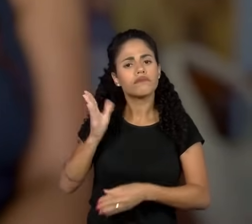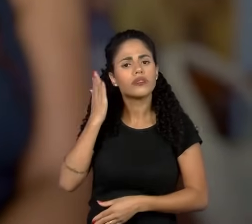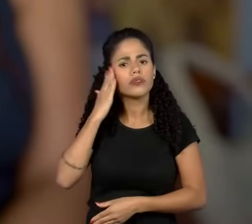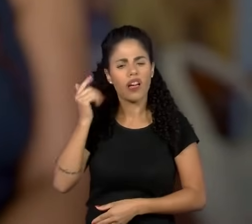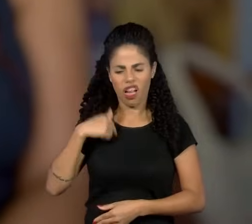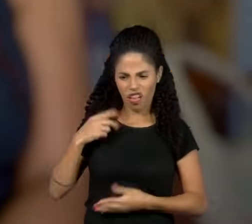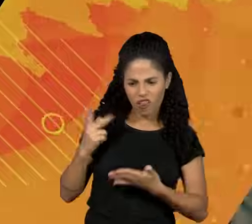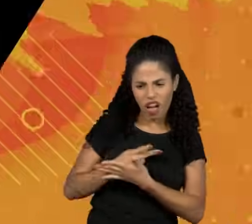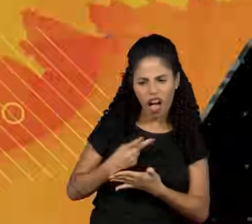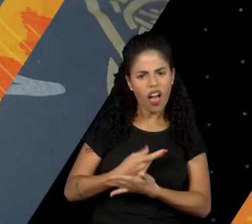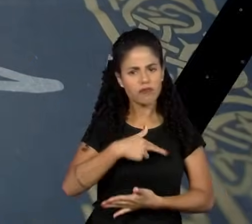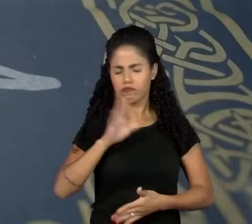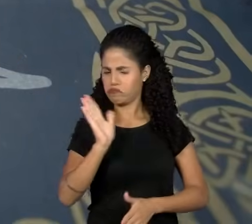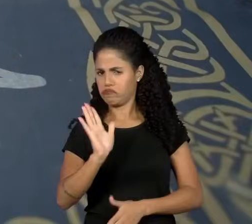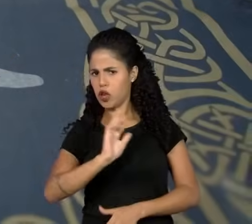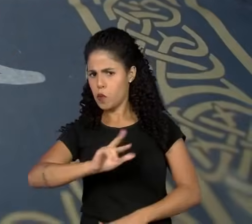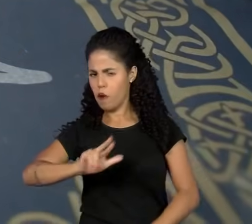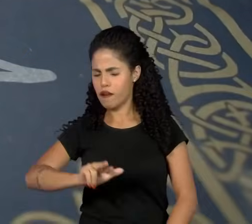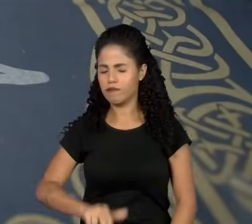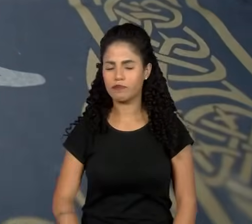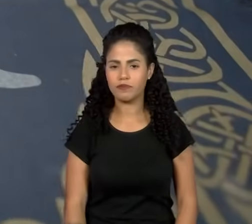errado com quem eu sou.